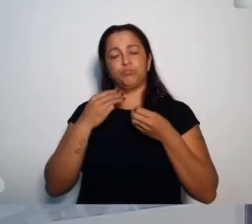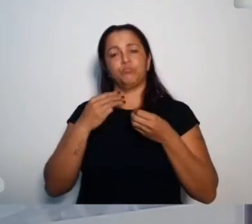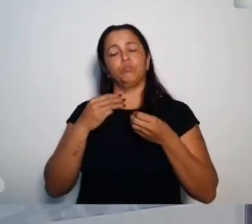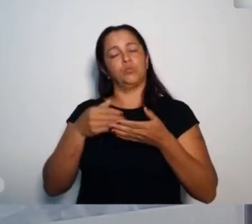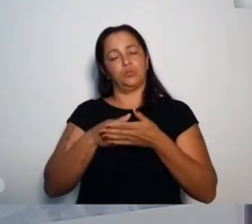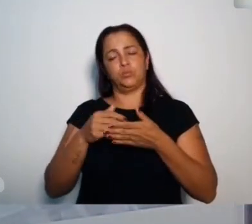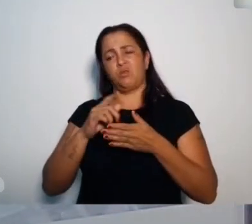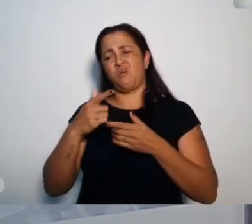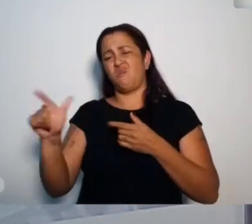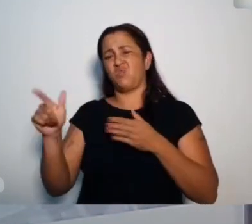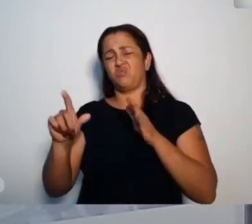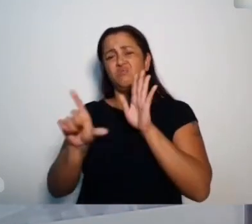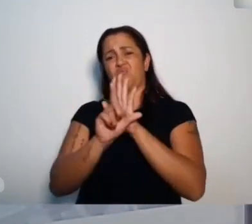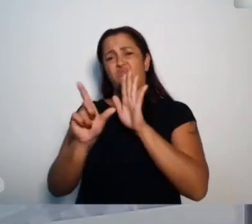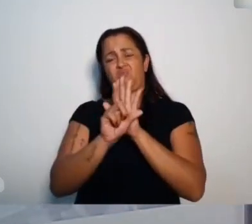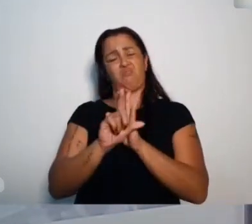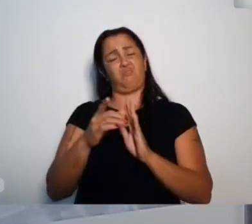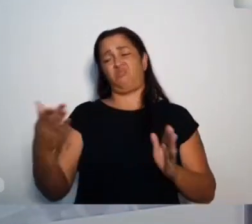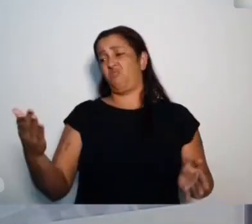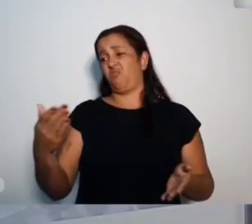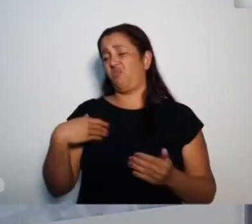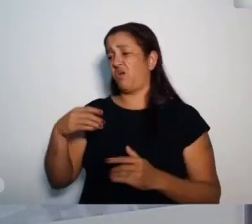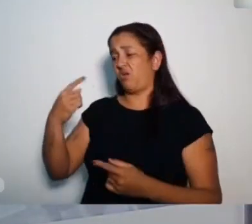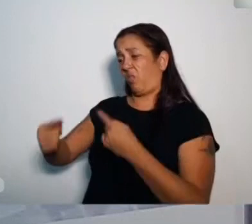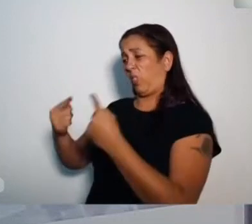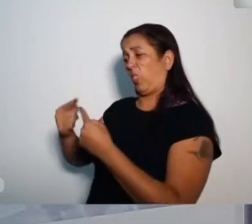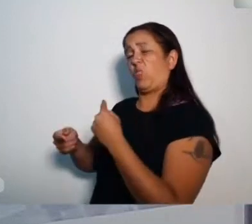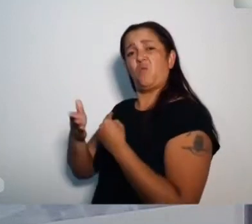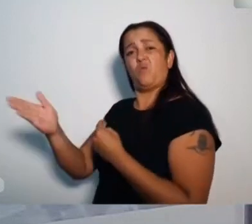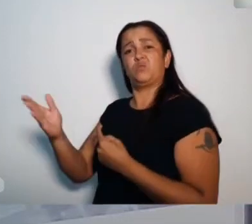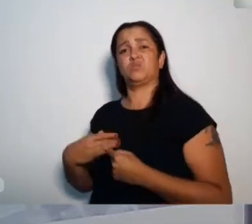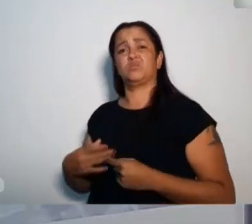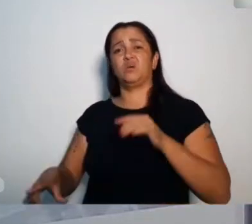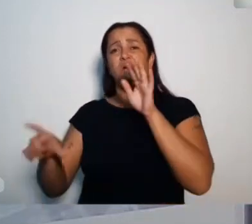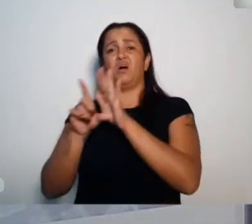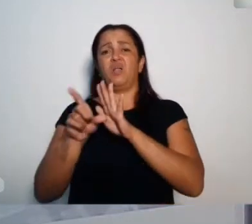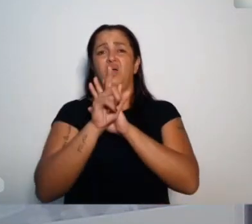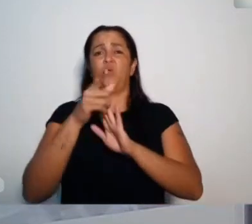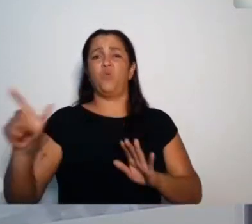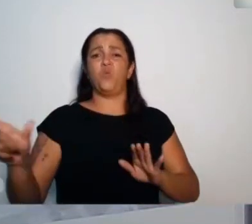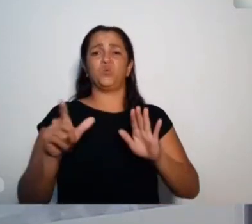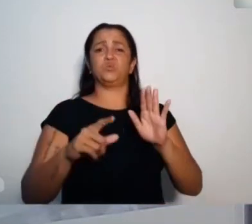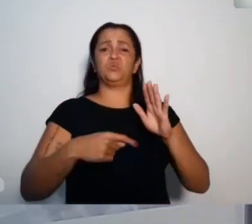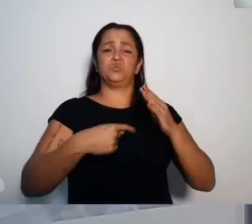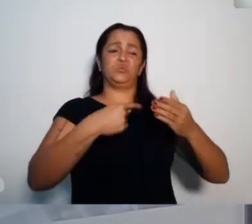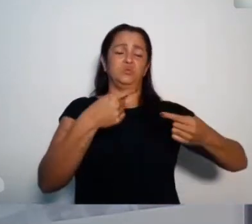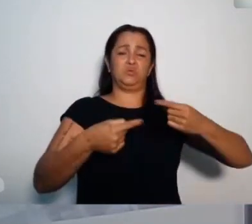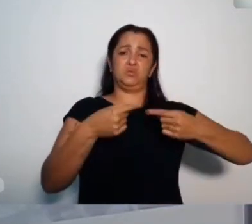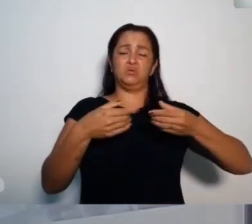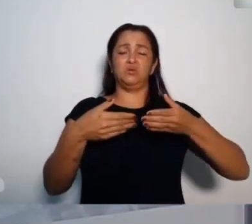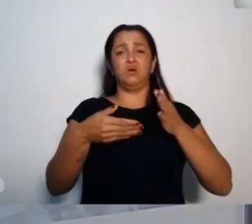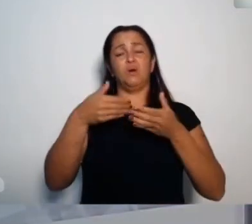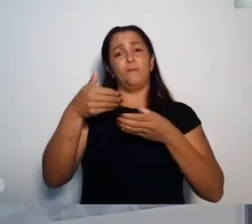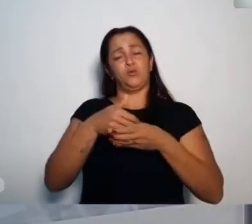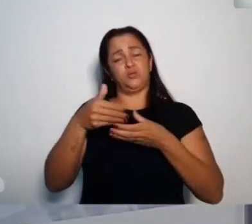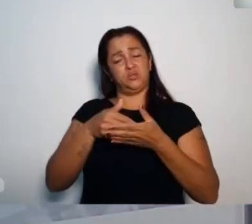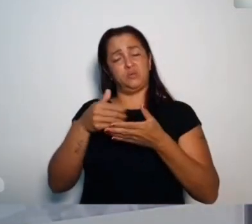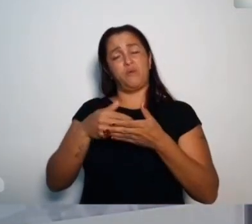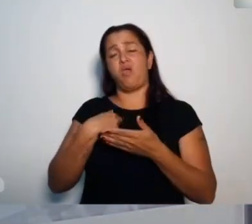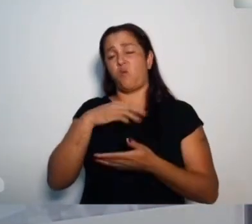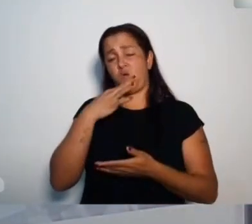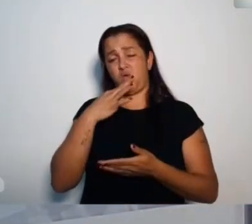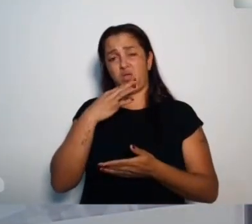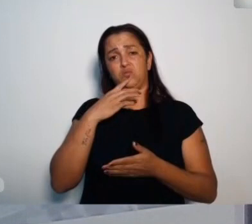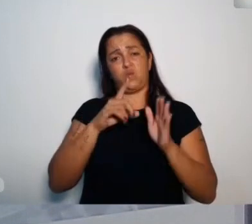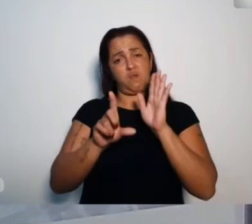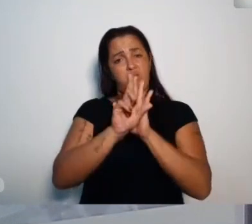lei do outro município. Como que eu vou discutir legalidade da lei de outro município? Eu conheço a legalidade da lei que nós